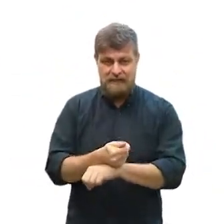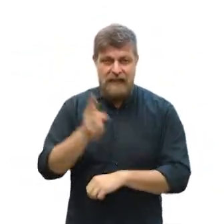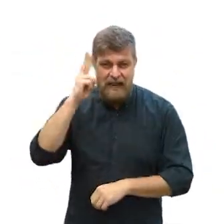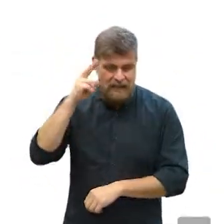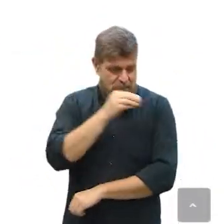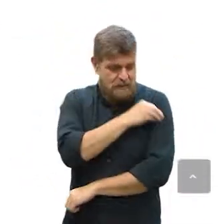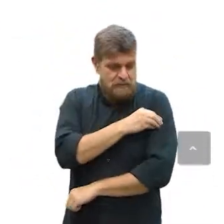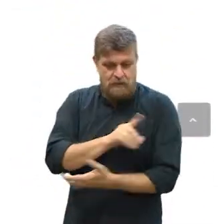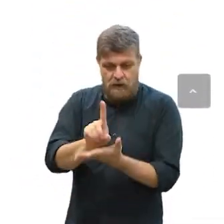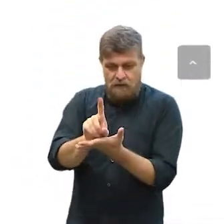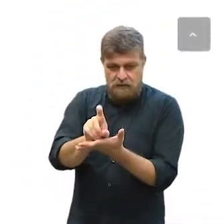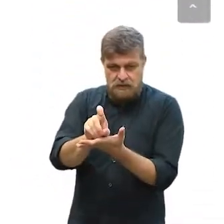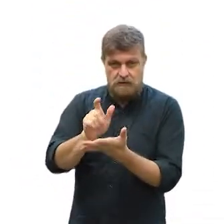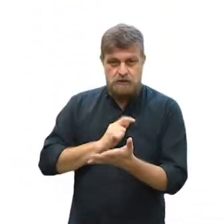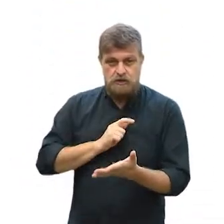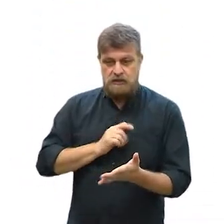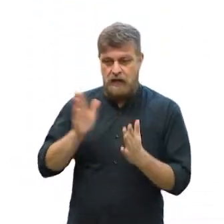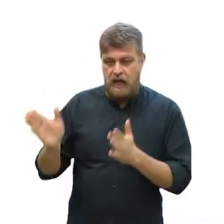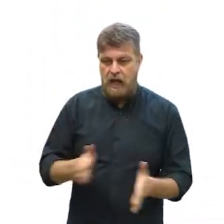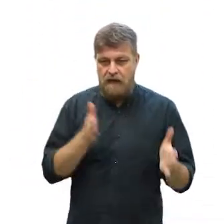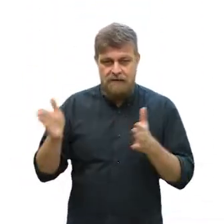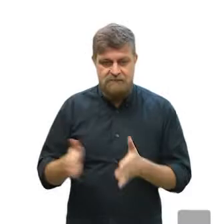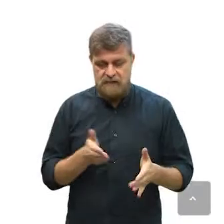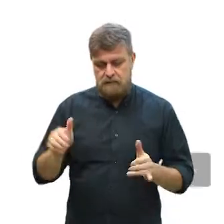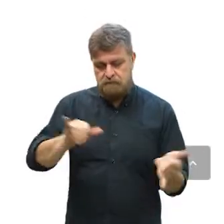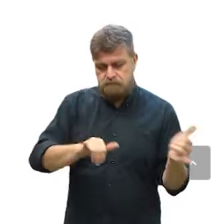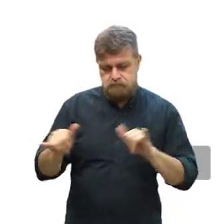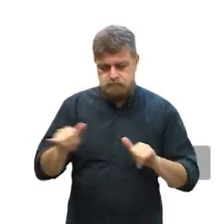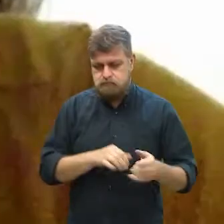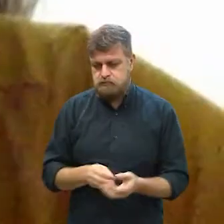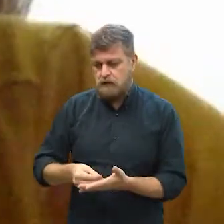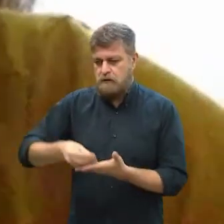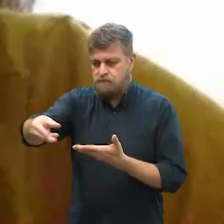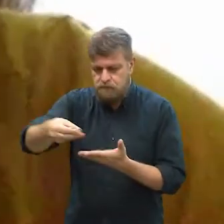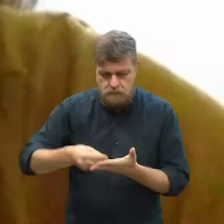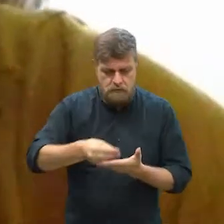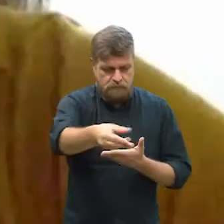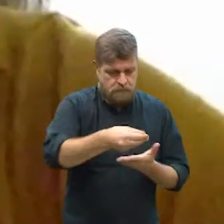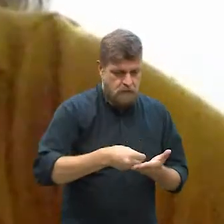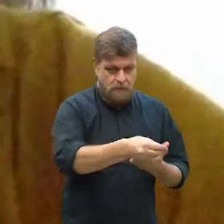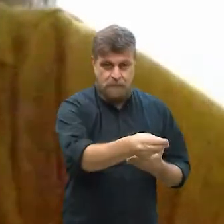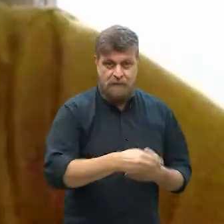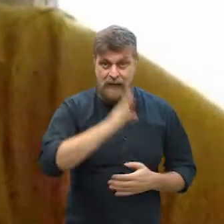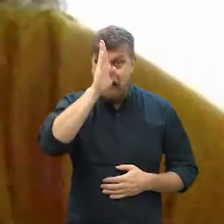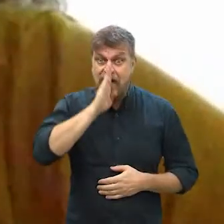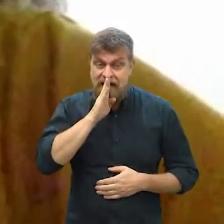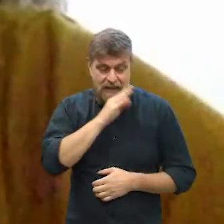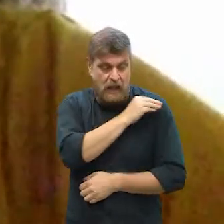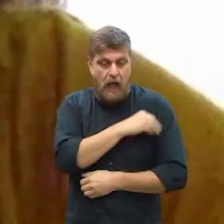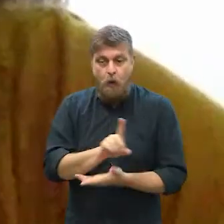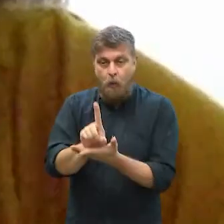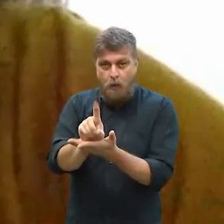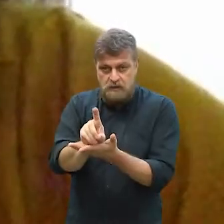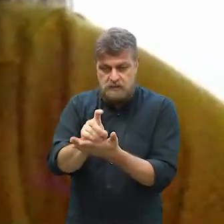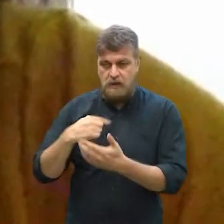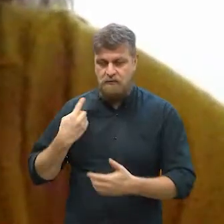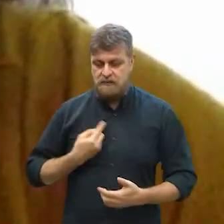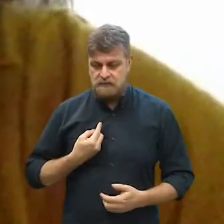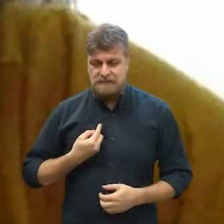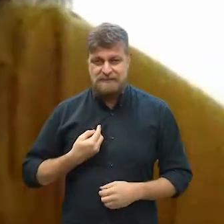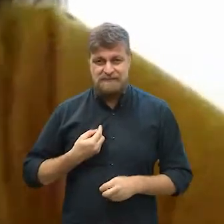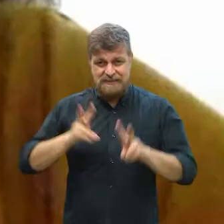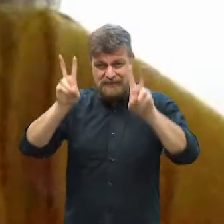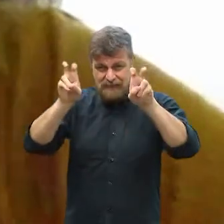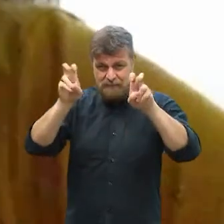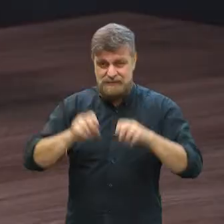gel, quantas, né, liberaram suas fábricas, né, fizeram distribuição. Eu acho que isso nos tornou mais humanos, mesmo quando a gente está falando de